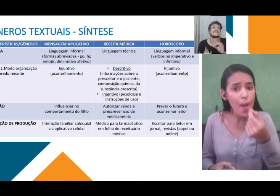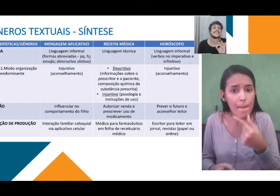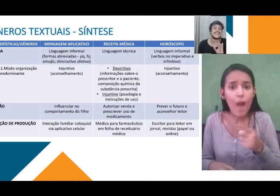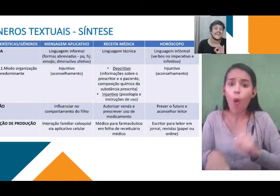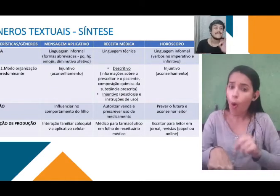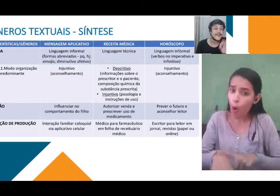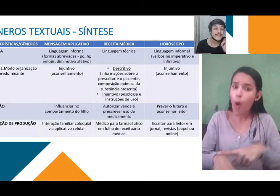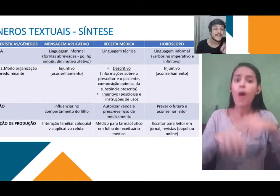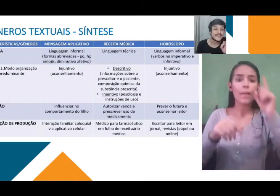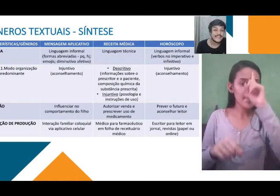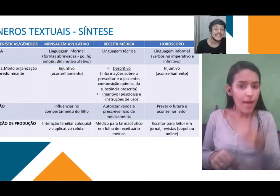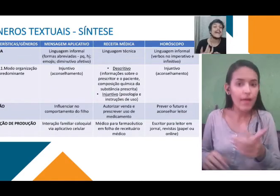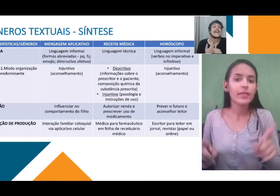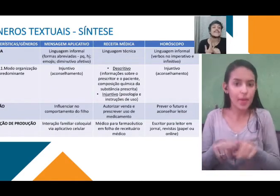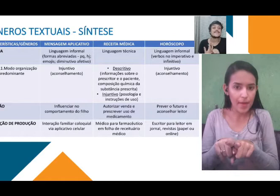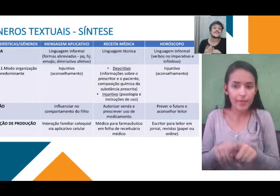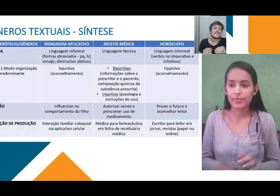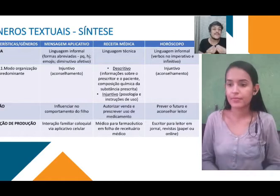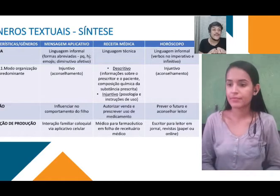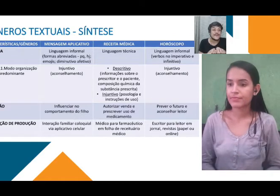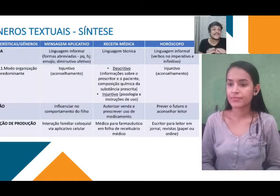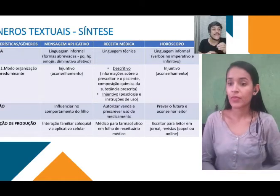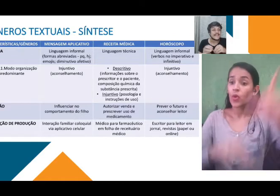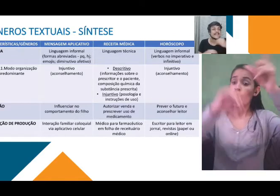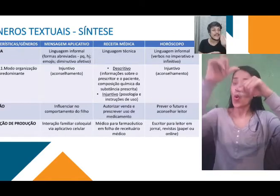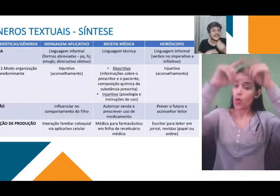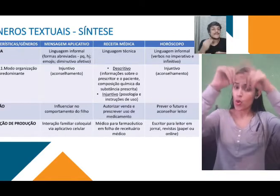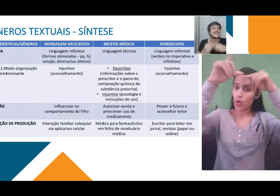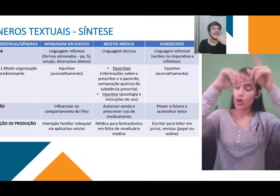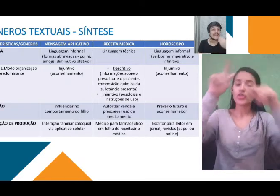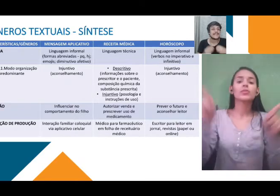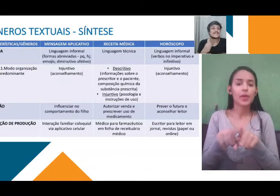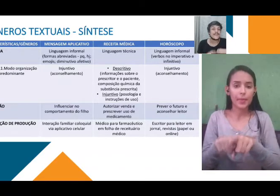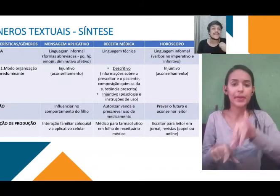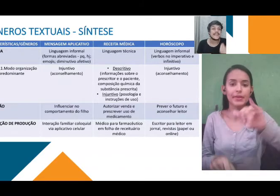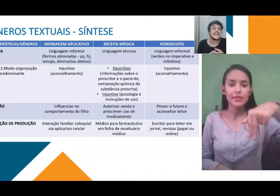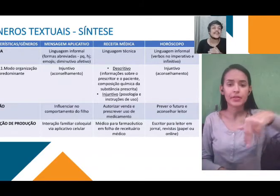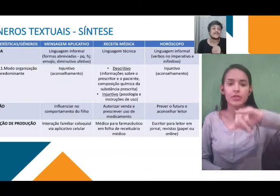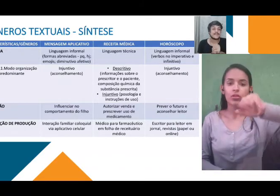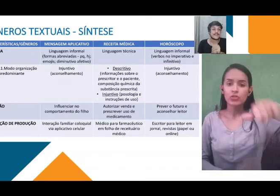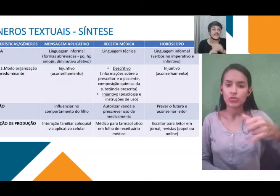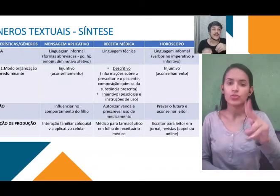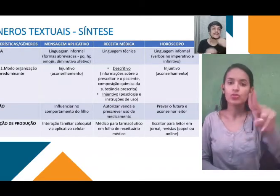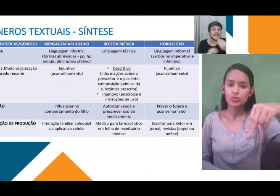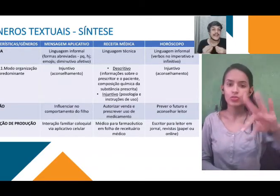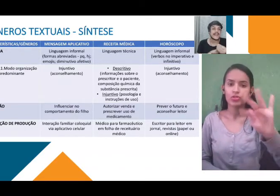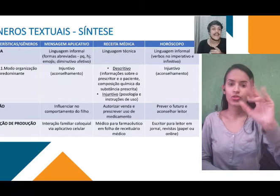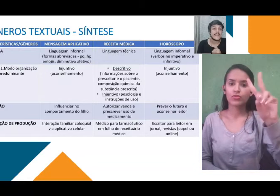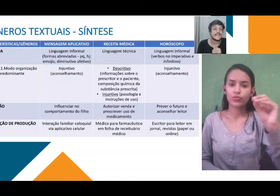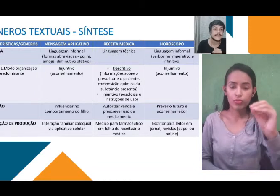posologia, posologia e instruções de uso. Então, a receita nós temos esses dois ali, tipos